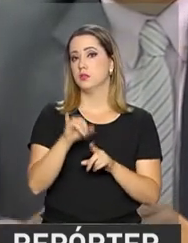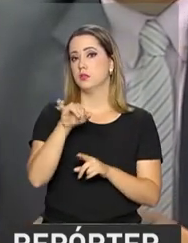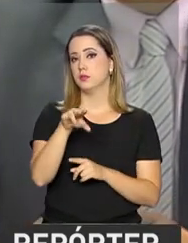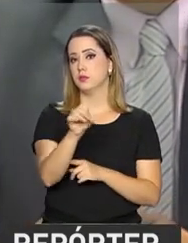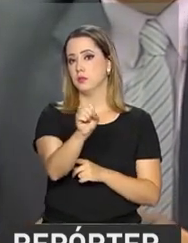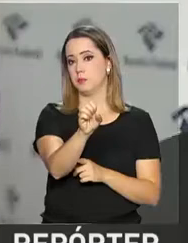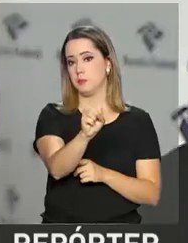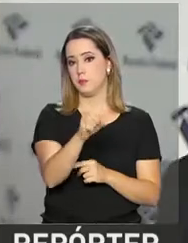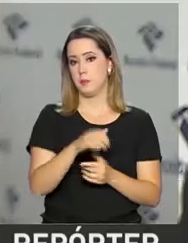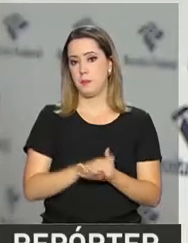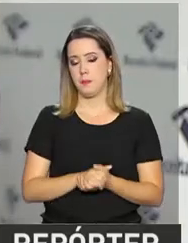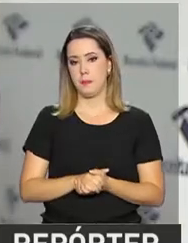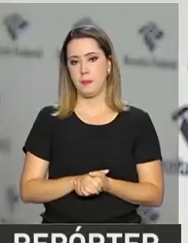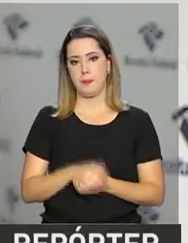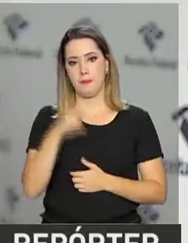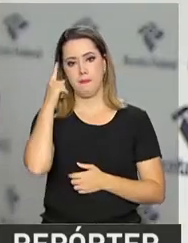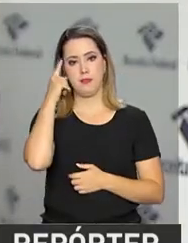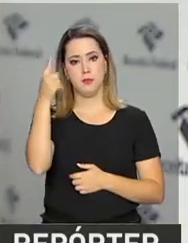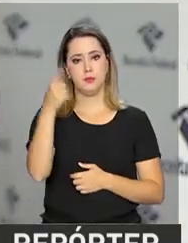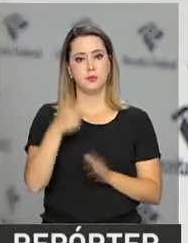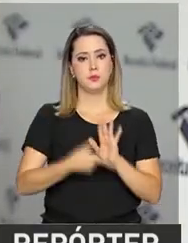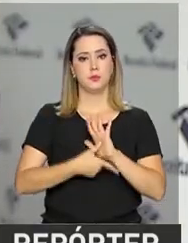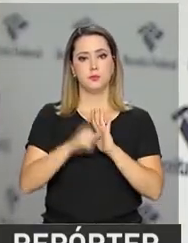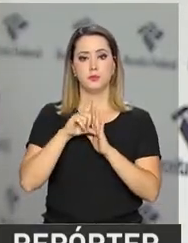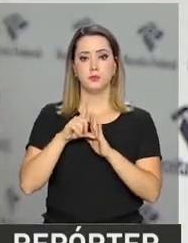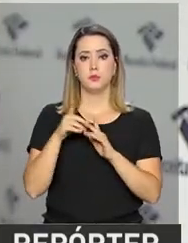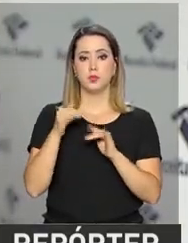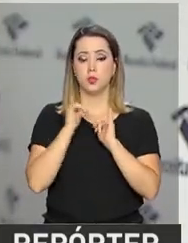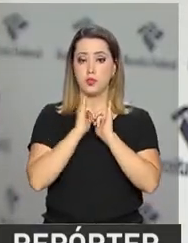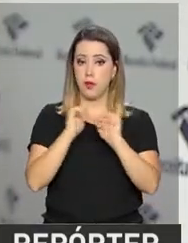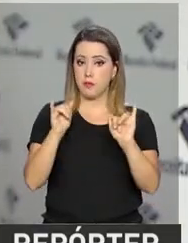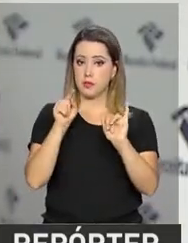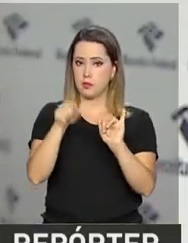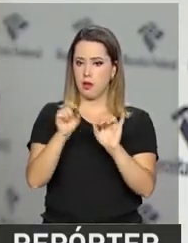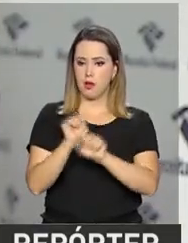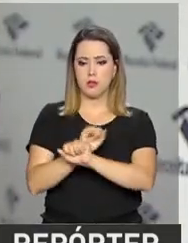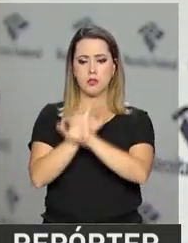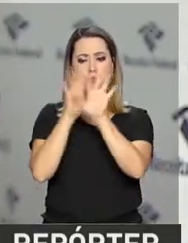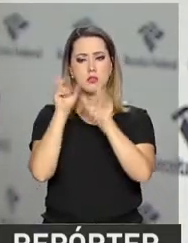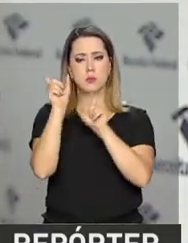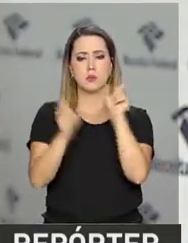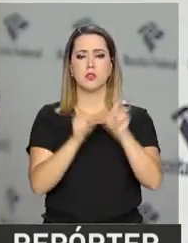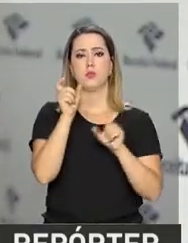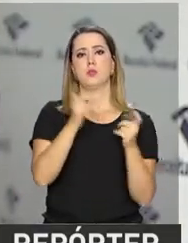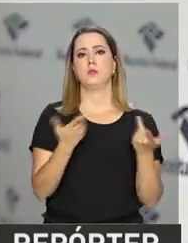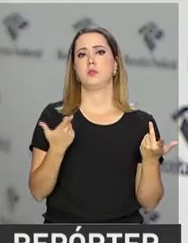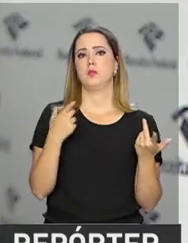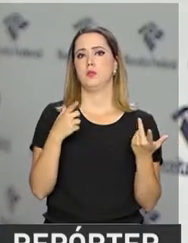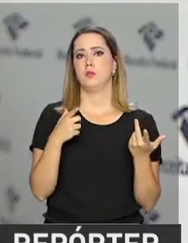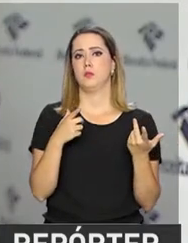Previdência Social. A ideia, antes de autuar, é ser transparente com o contribuinte que